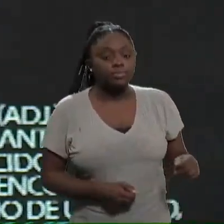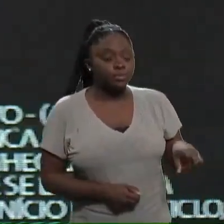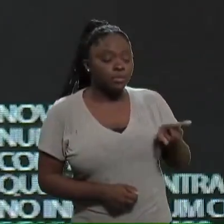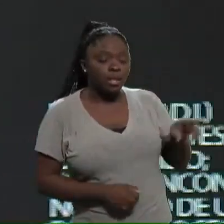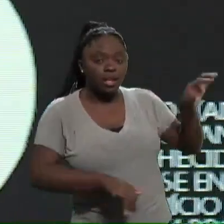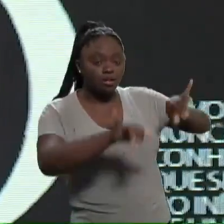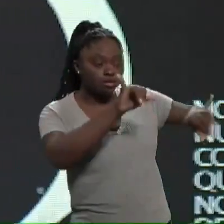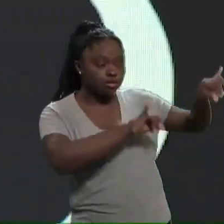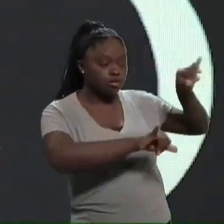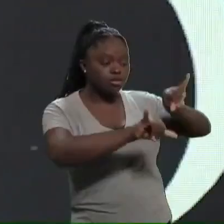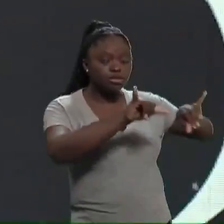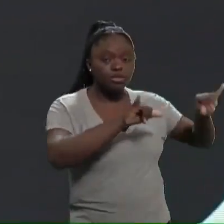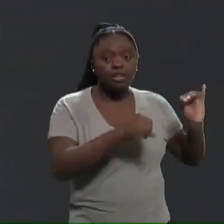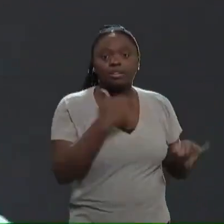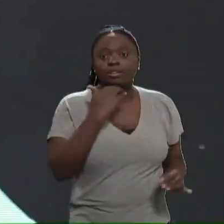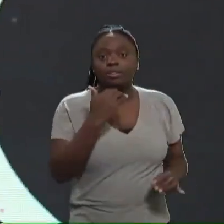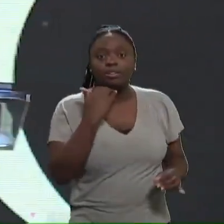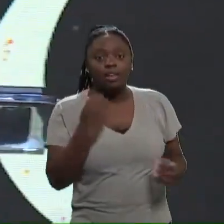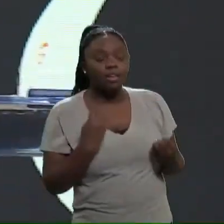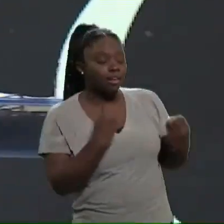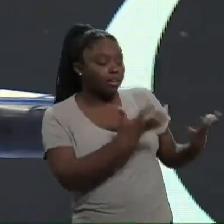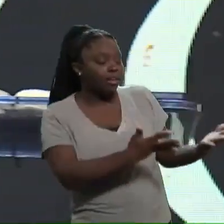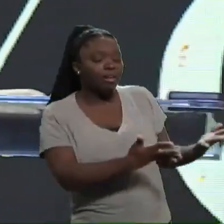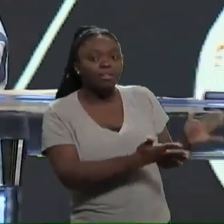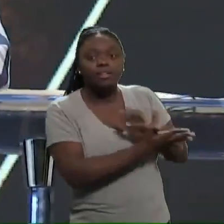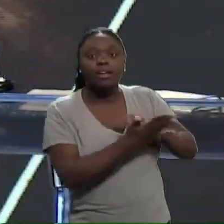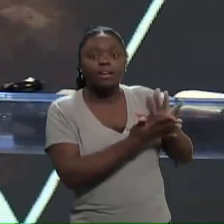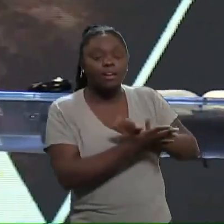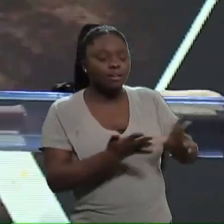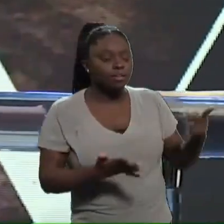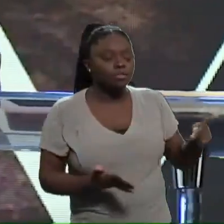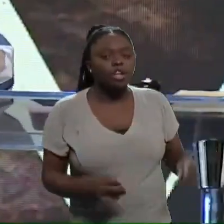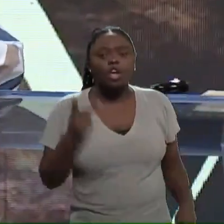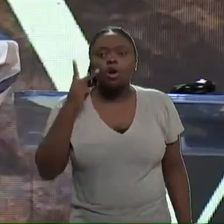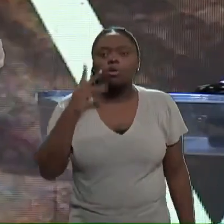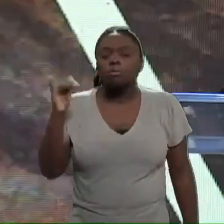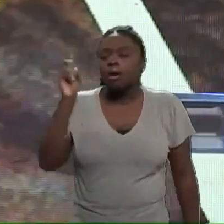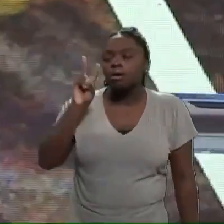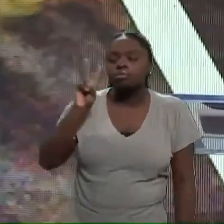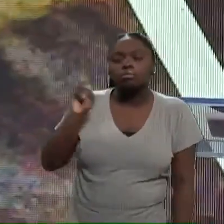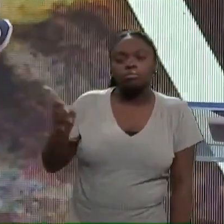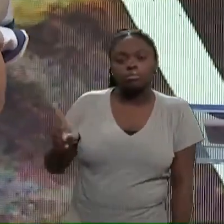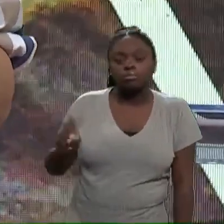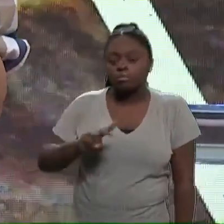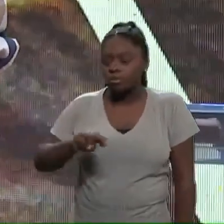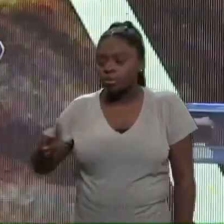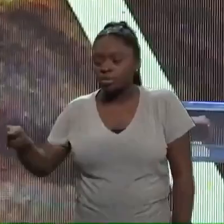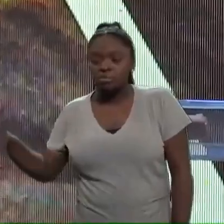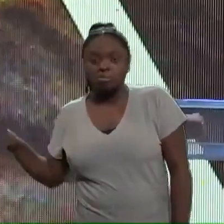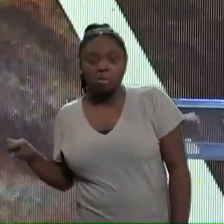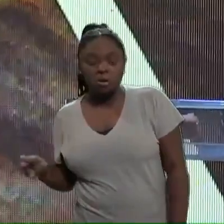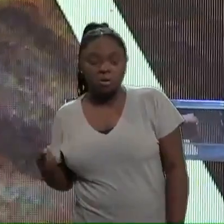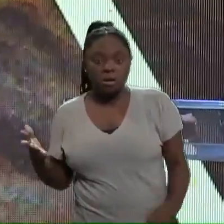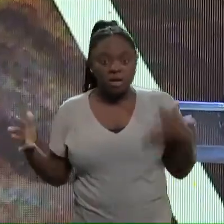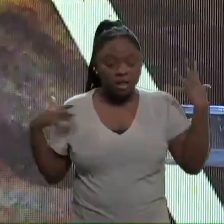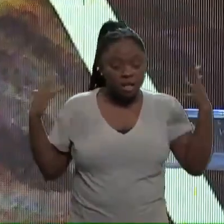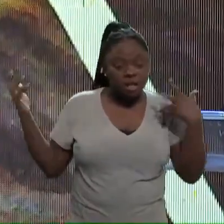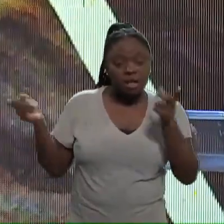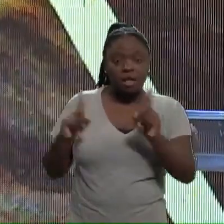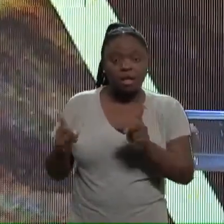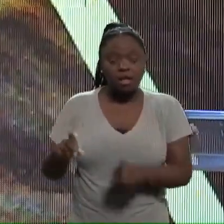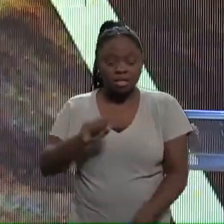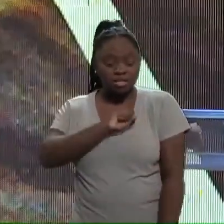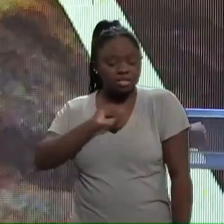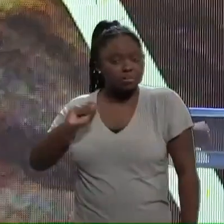meu irmão, ninguém dá nada por Davi. O pai não lembrou dele, os irmãos não se alegraram dele, nem Samuel tinha